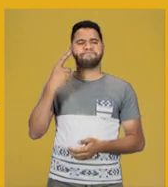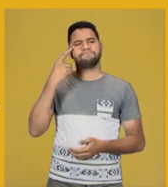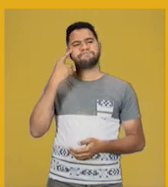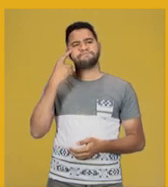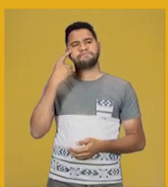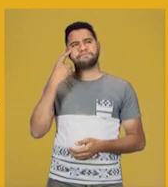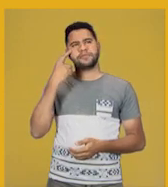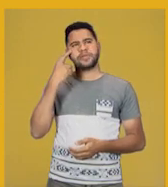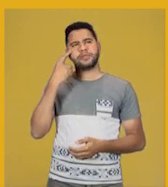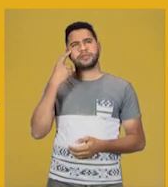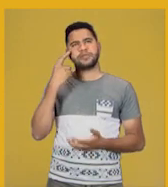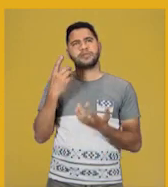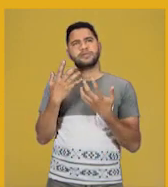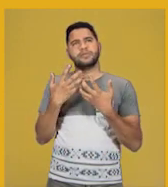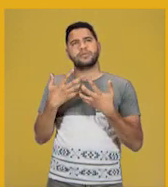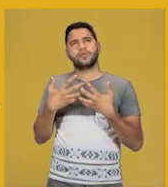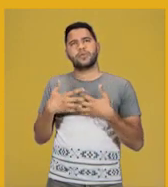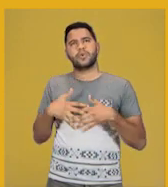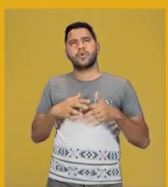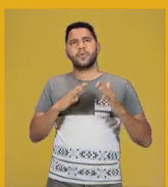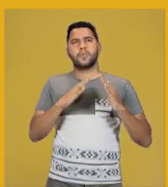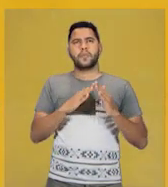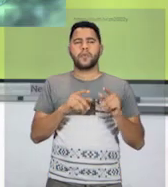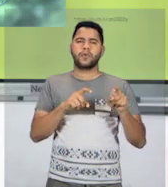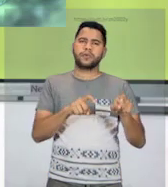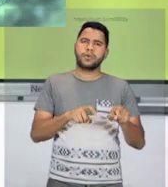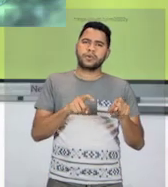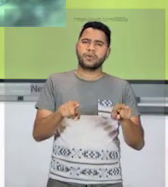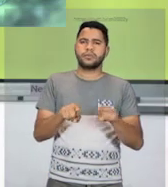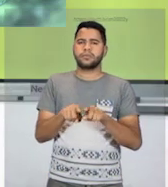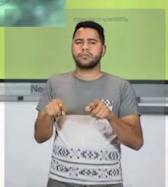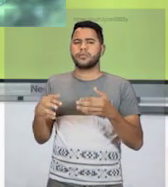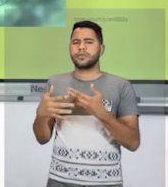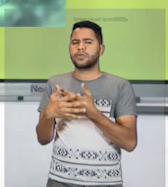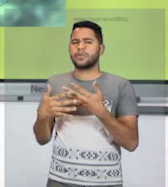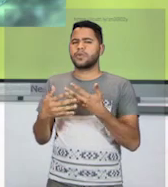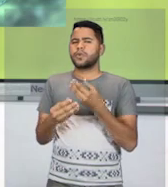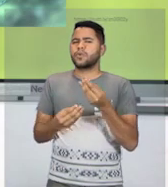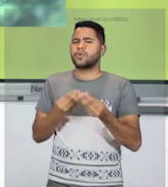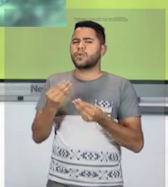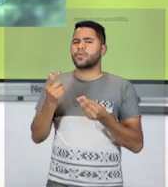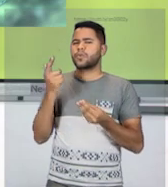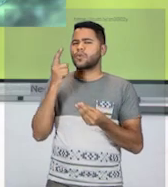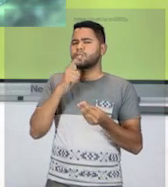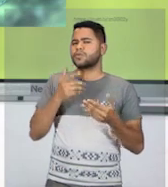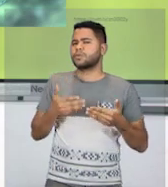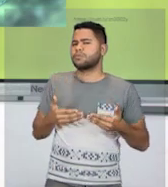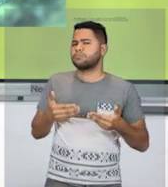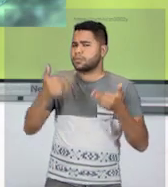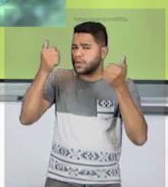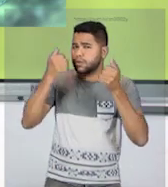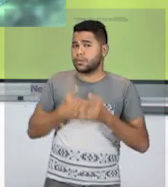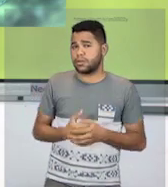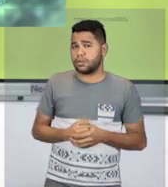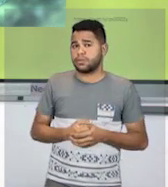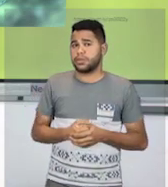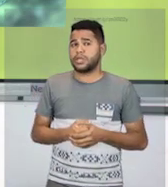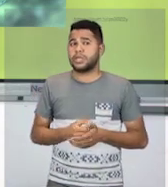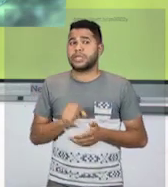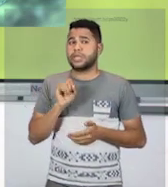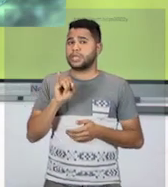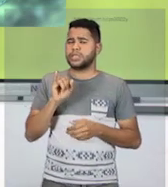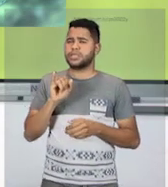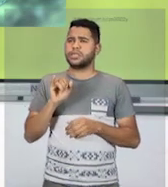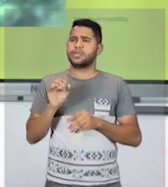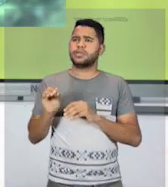aí nas vantagens e desvantagens de morar no interior e na cidade grande como que a gente consegue melhorar isso né se a gente não pode